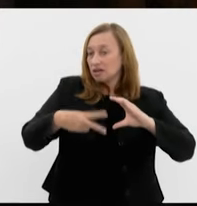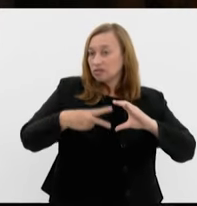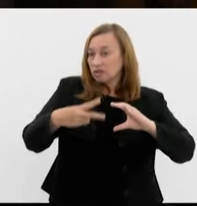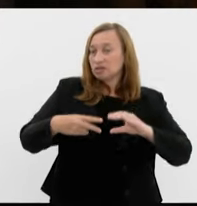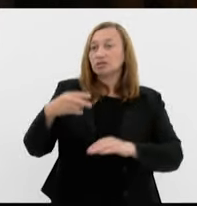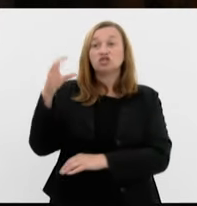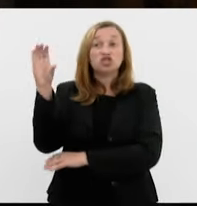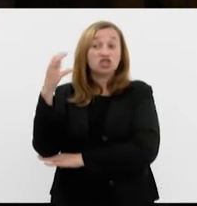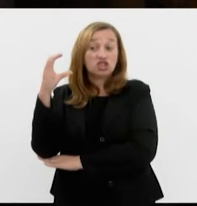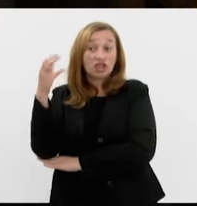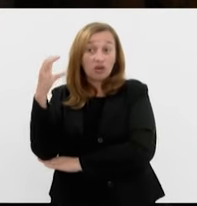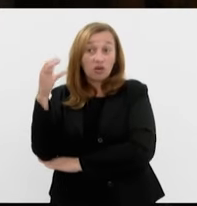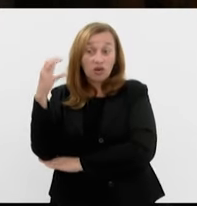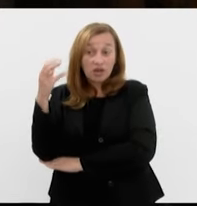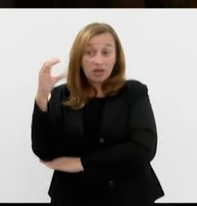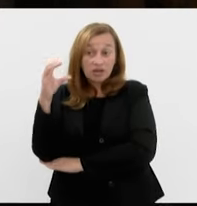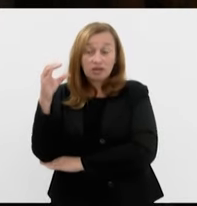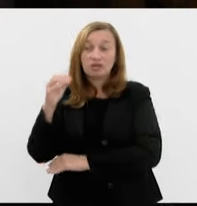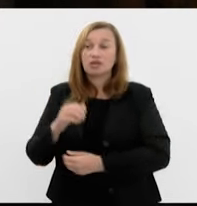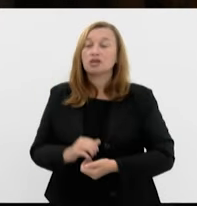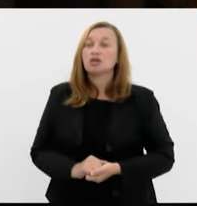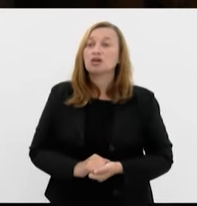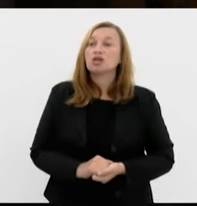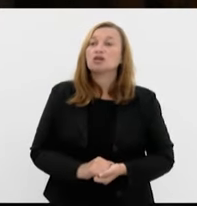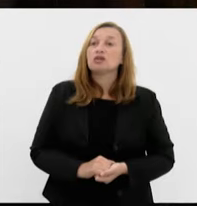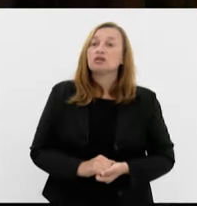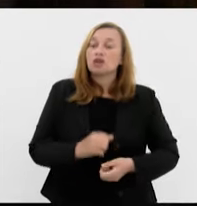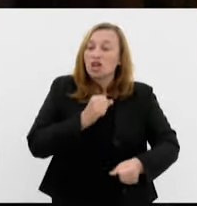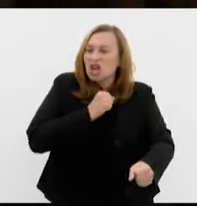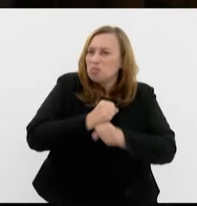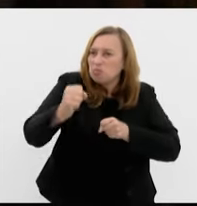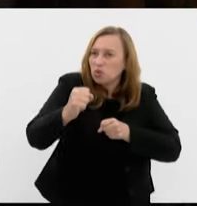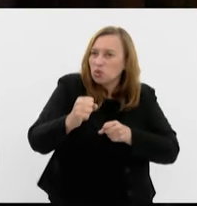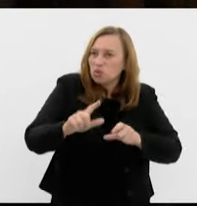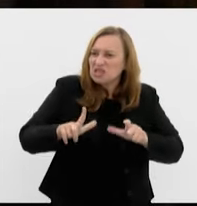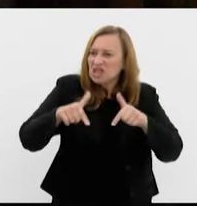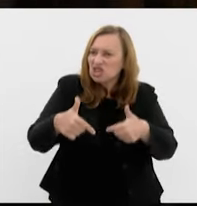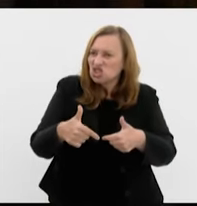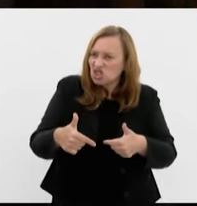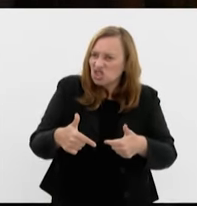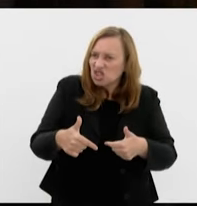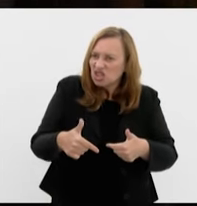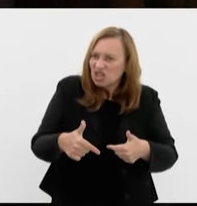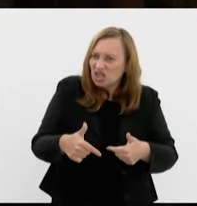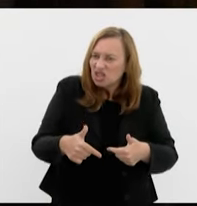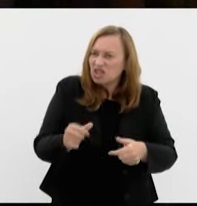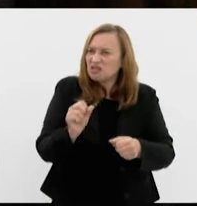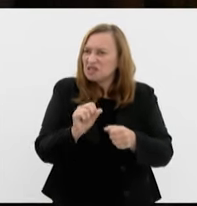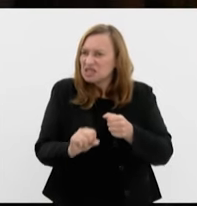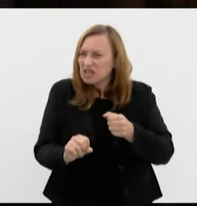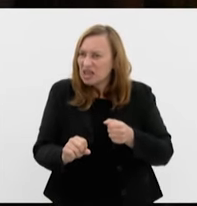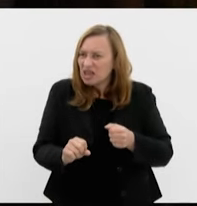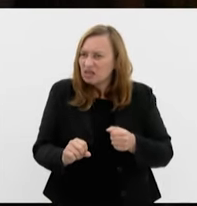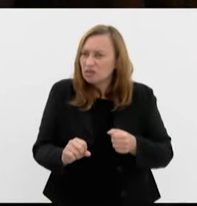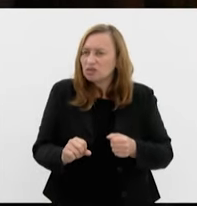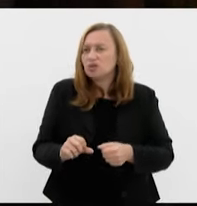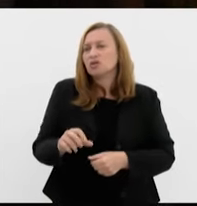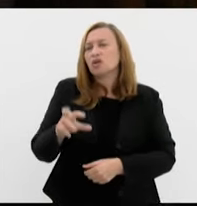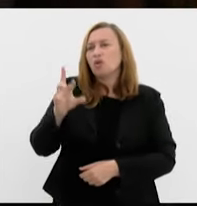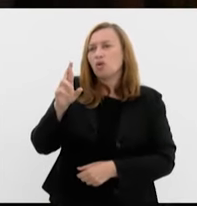aqui o nosso repúdio a esse gesto que vocês fizeram obviamente orquestrado pelo Senor Rodrigo